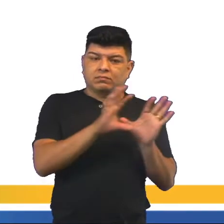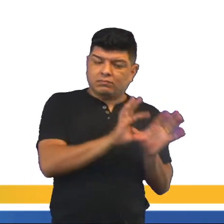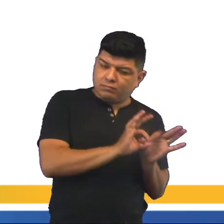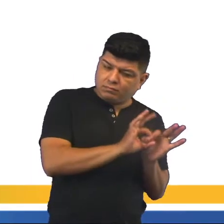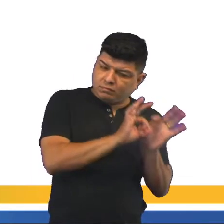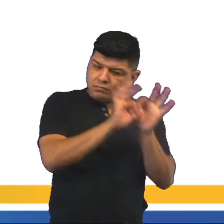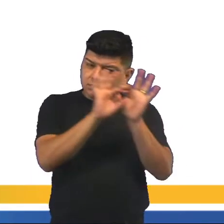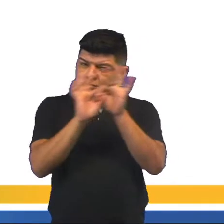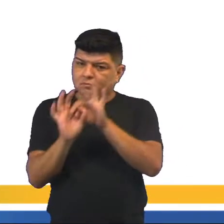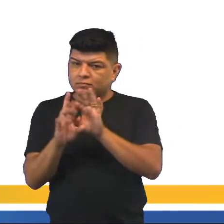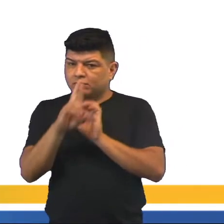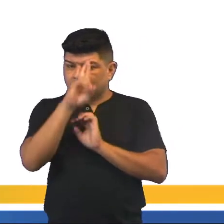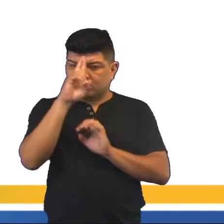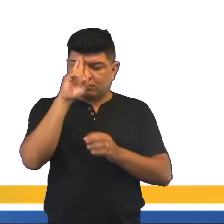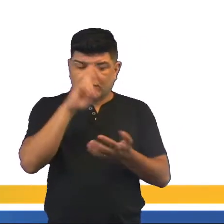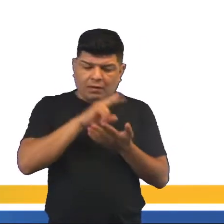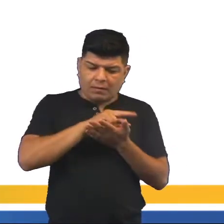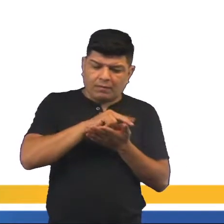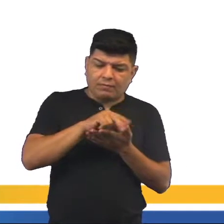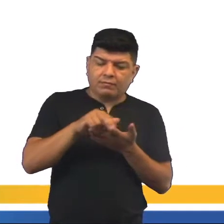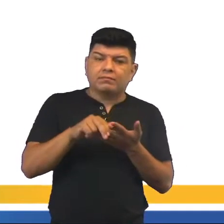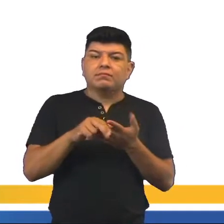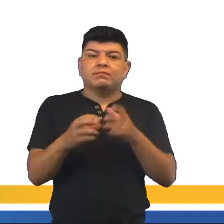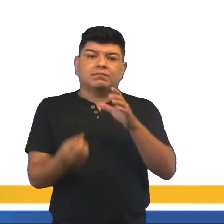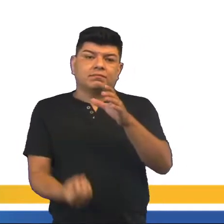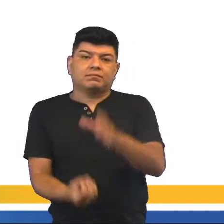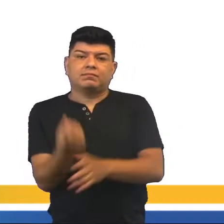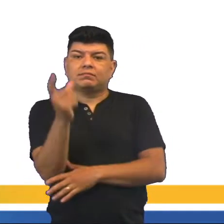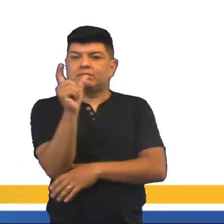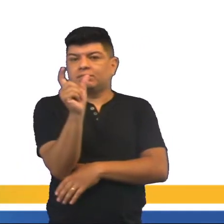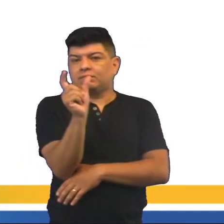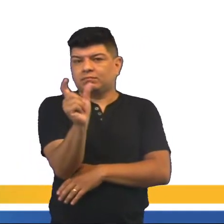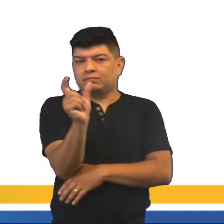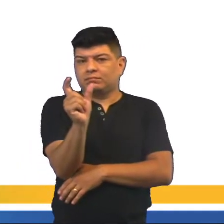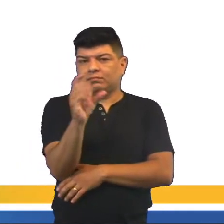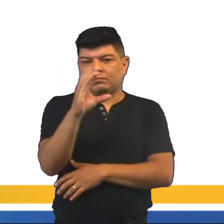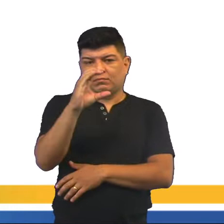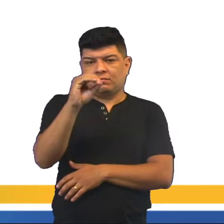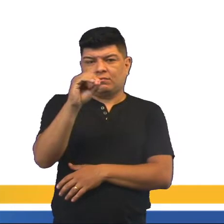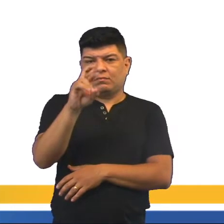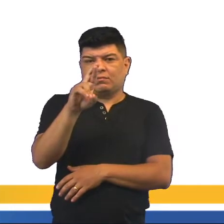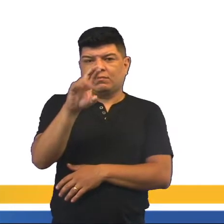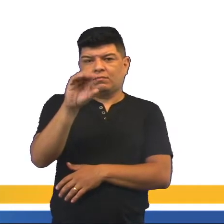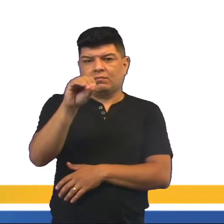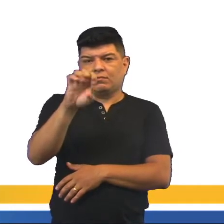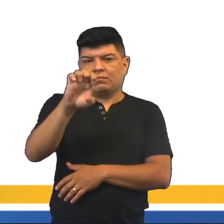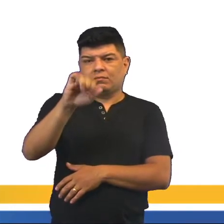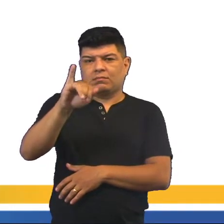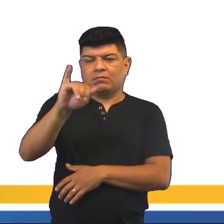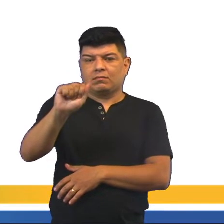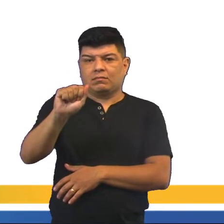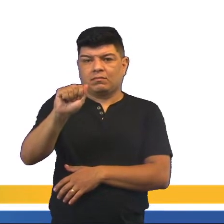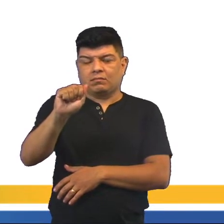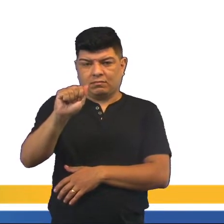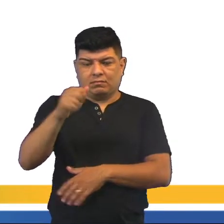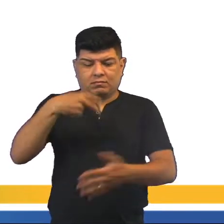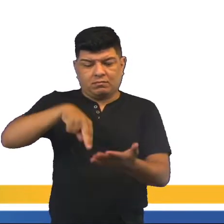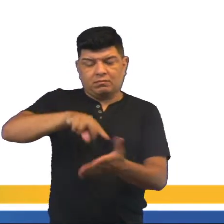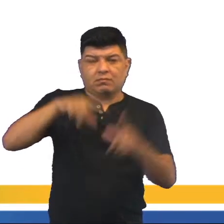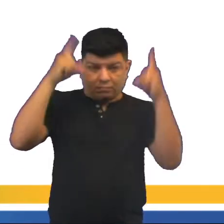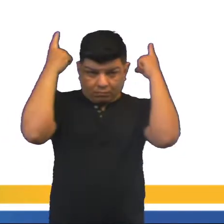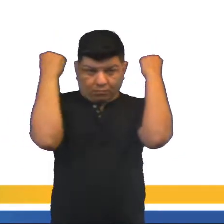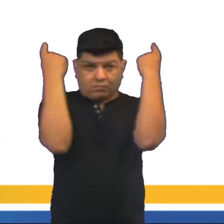contexto histórico variado, né? E ele é derivado da palavra coreia, né? Uma dança grega dançada